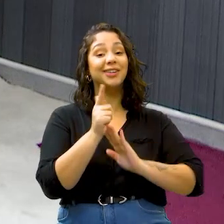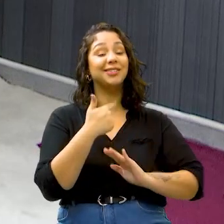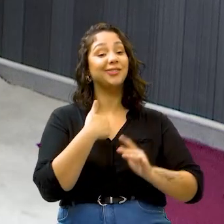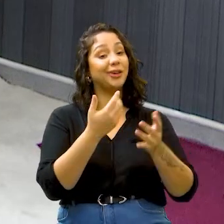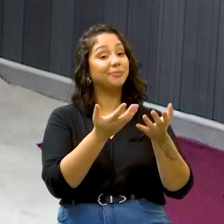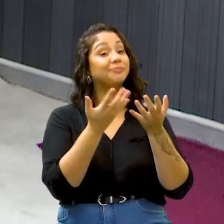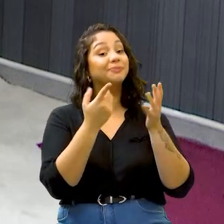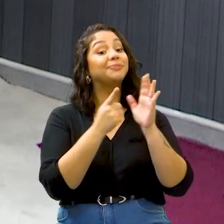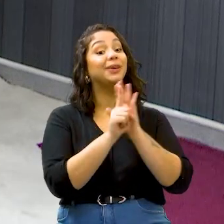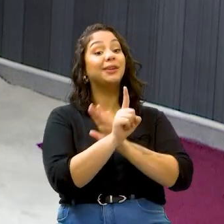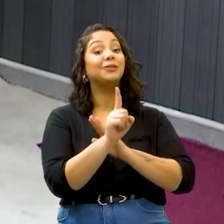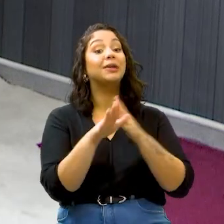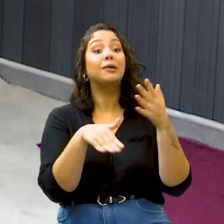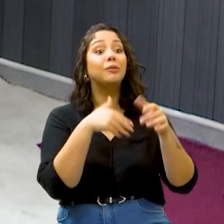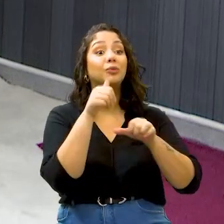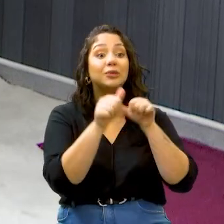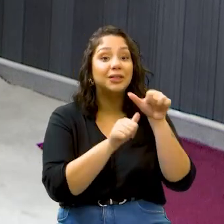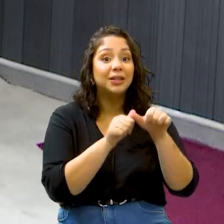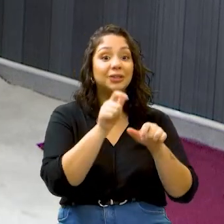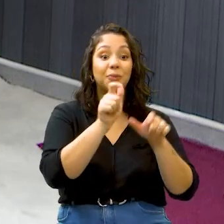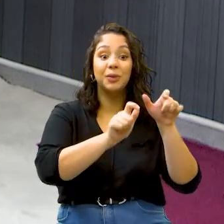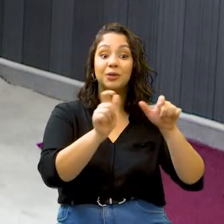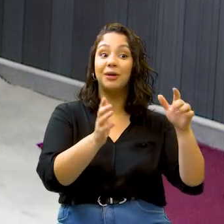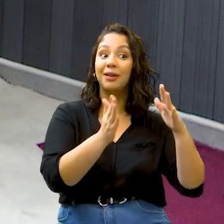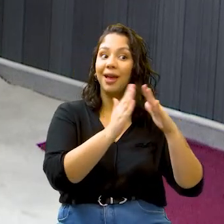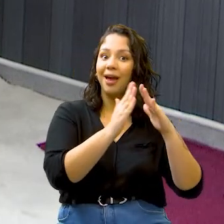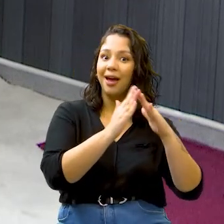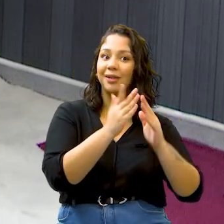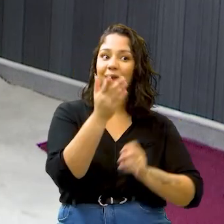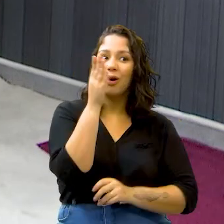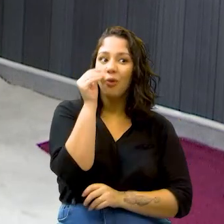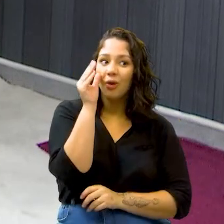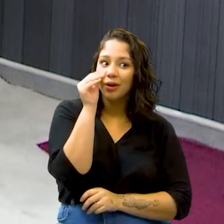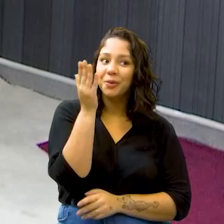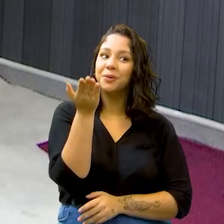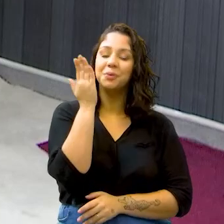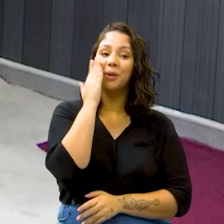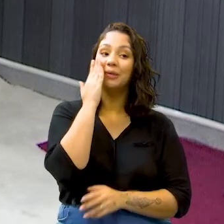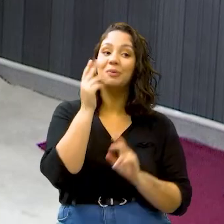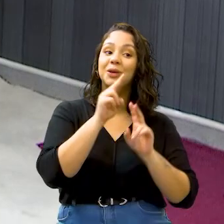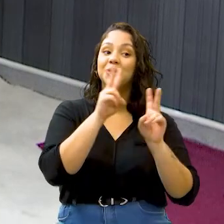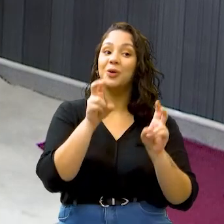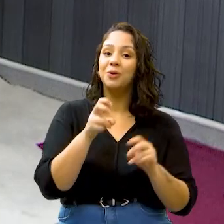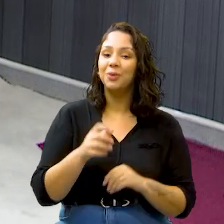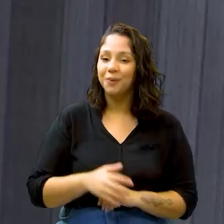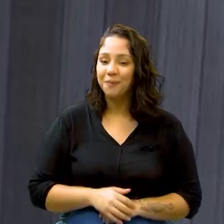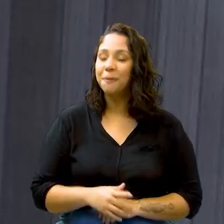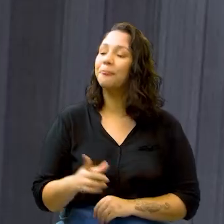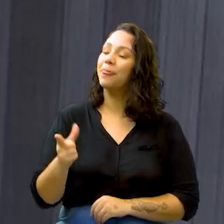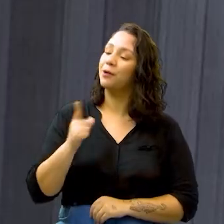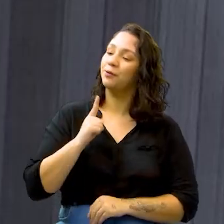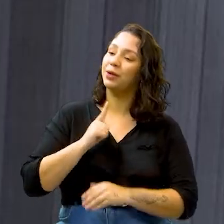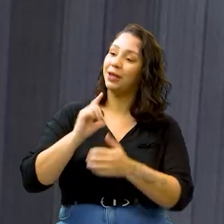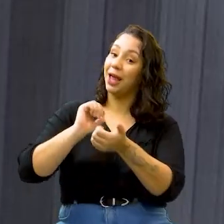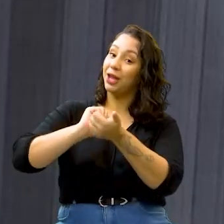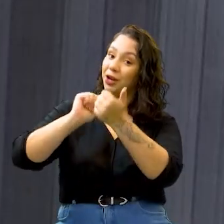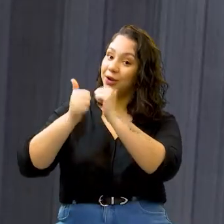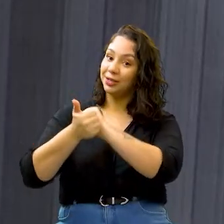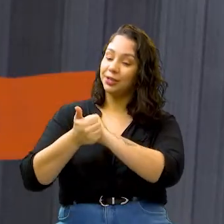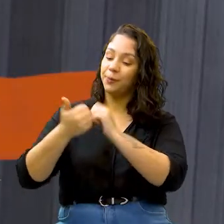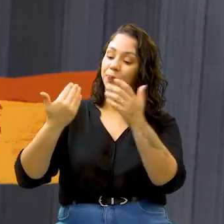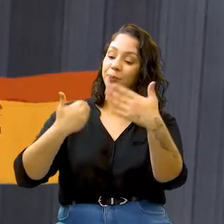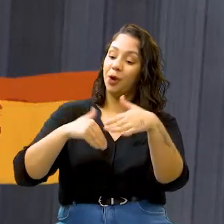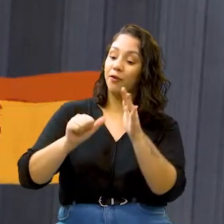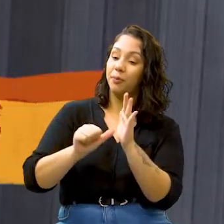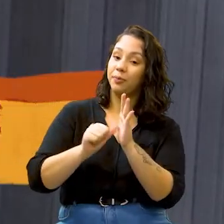primeiramente quais são essas mudanças pessoal em casa certamente bastante curioso Aí para saber Professor bom nós estamos fazendo uma adequação